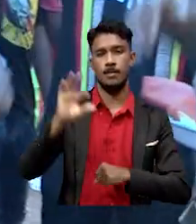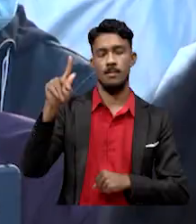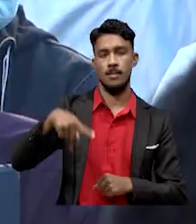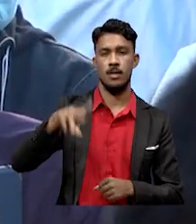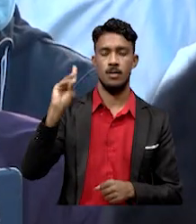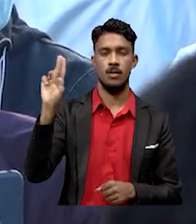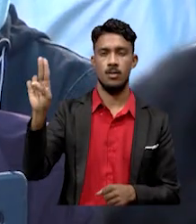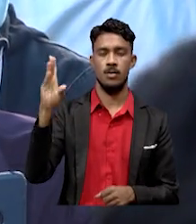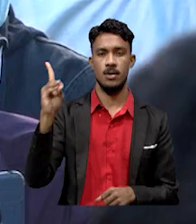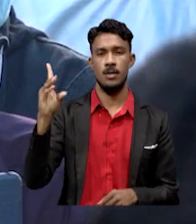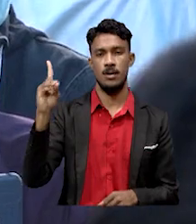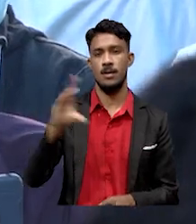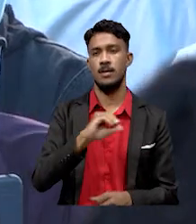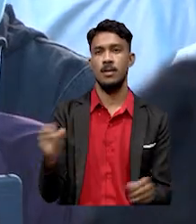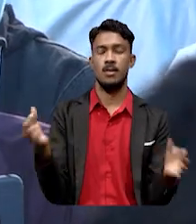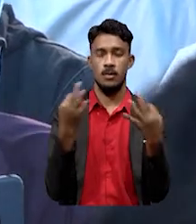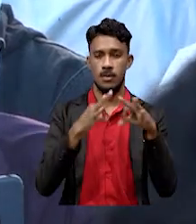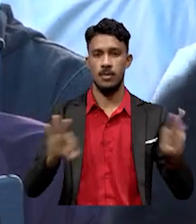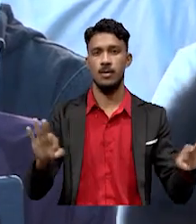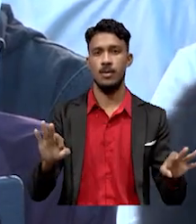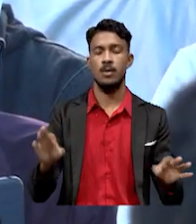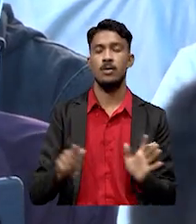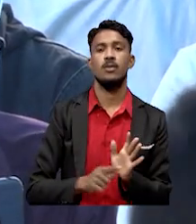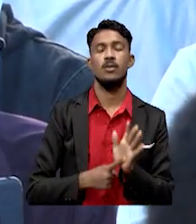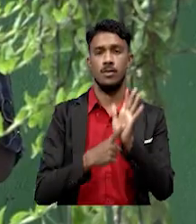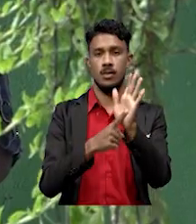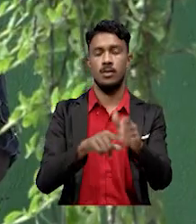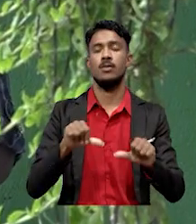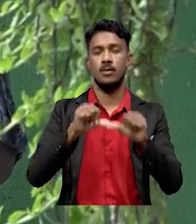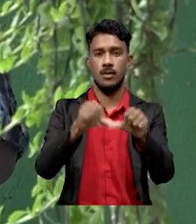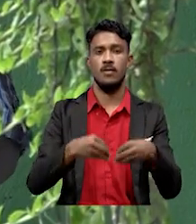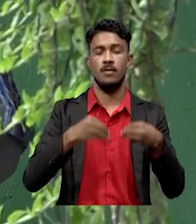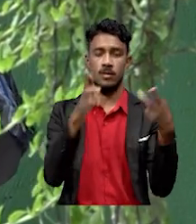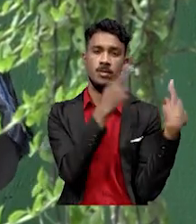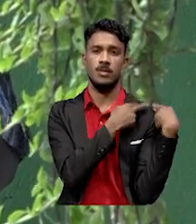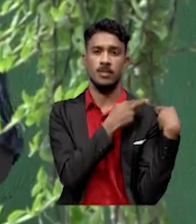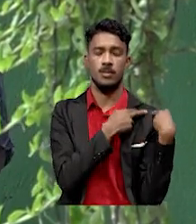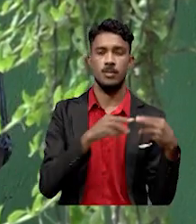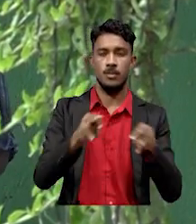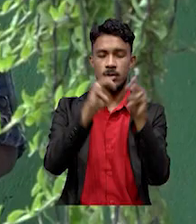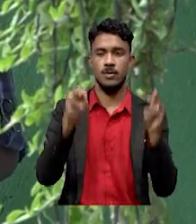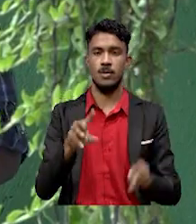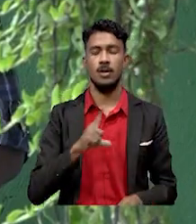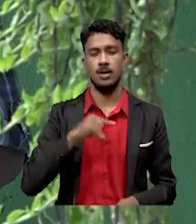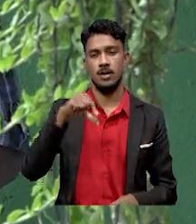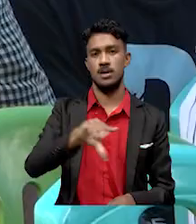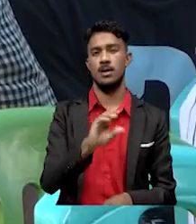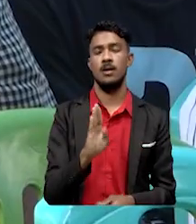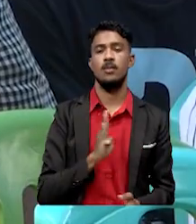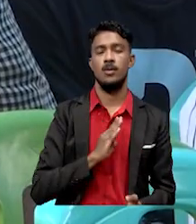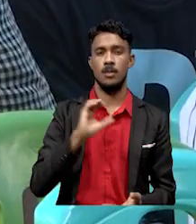dili termina ona. No se continua fo pose ba estrutura e municipio Likisa, Bobonaro no Ikusliu mak ia